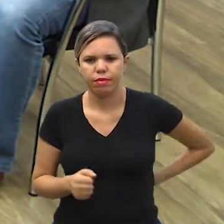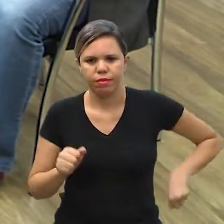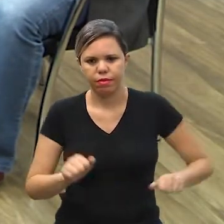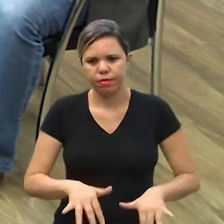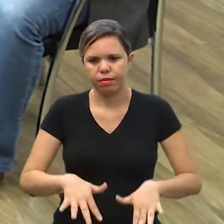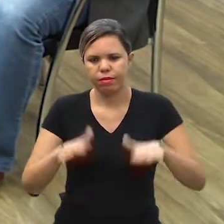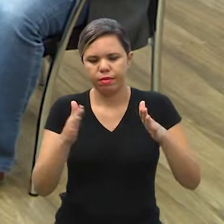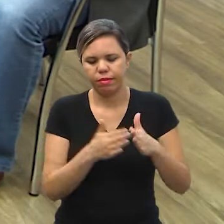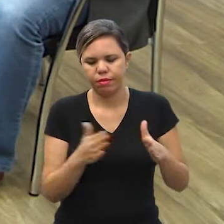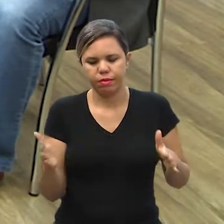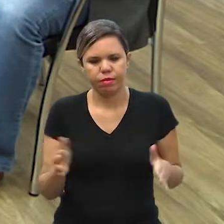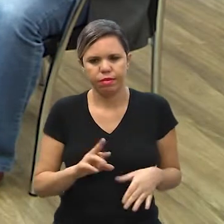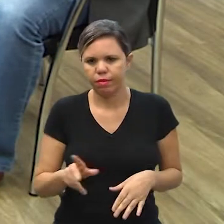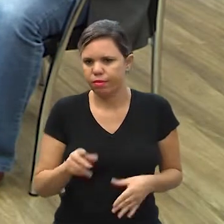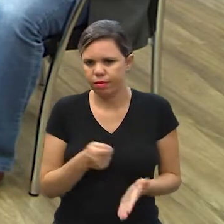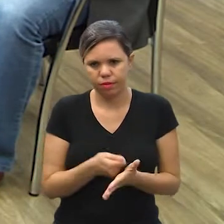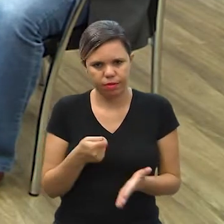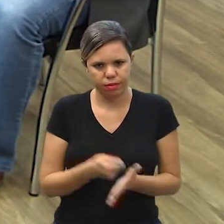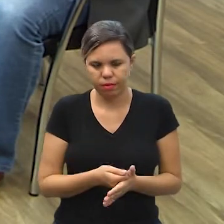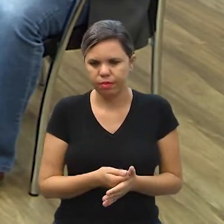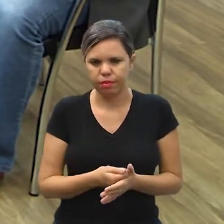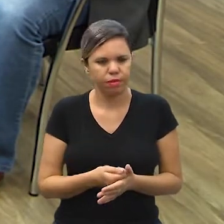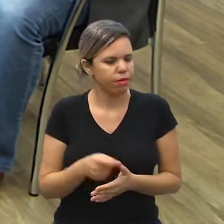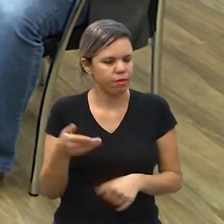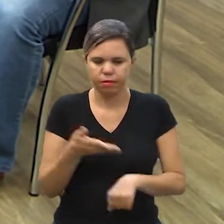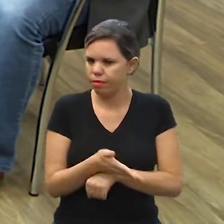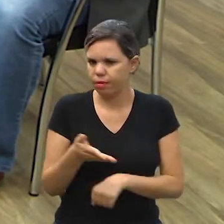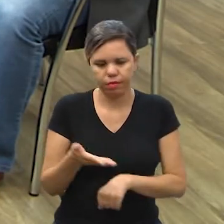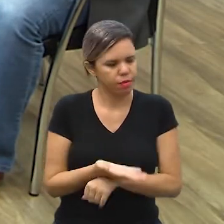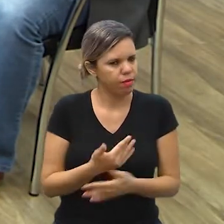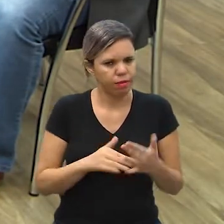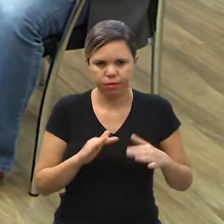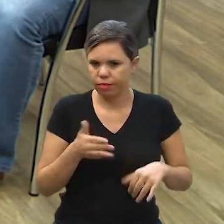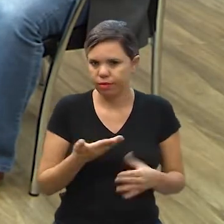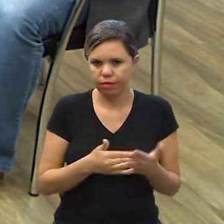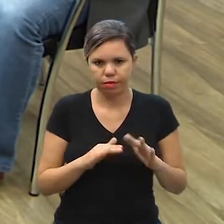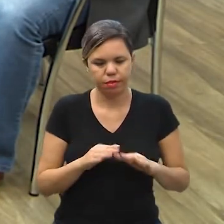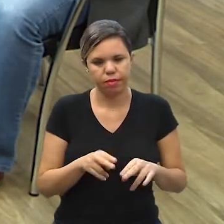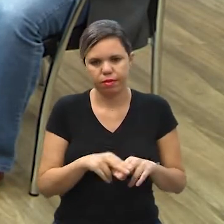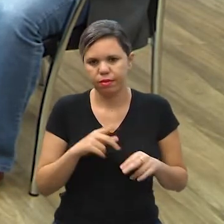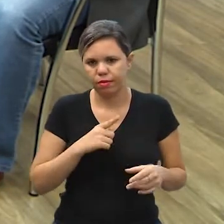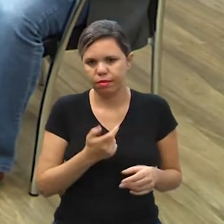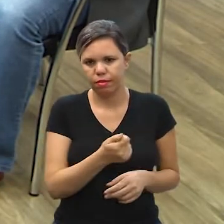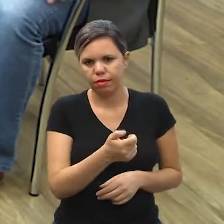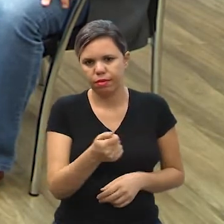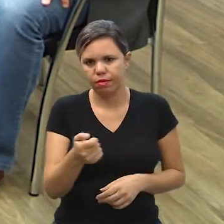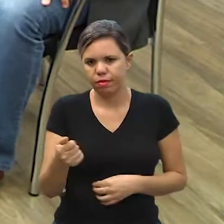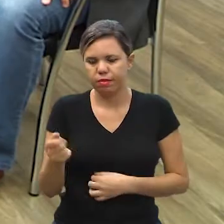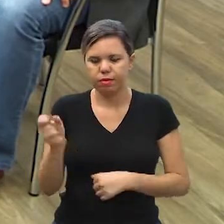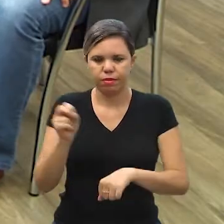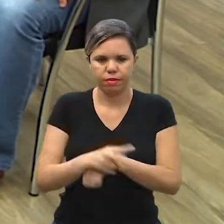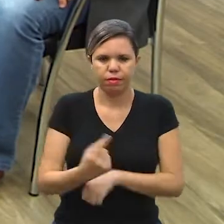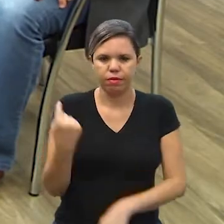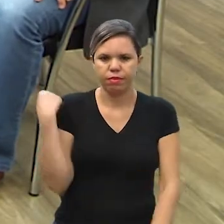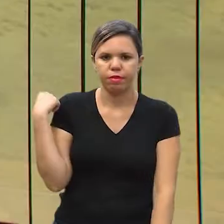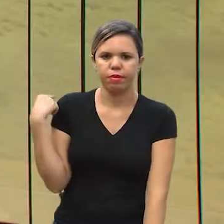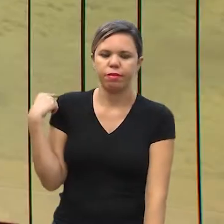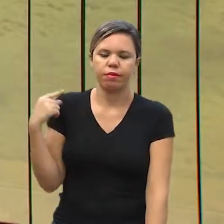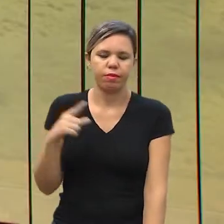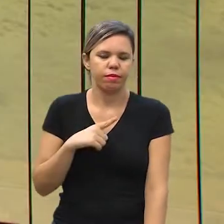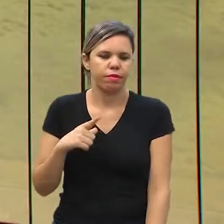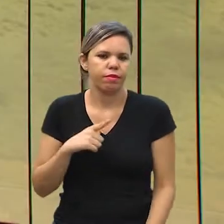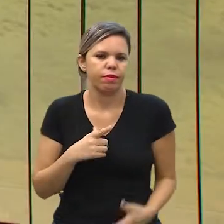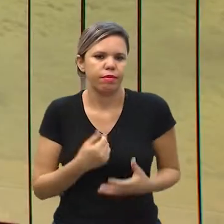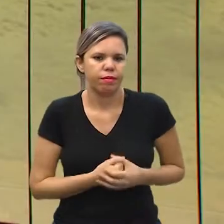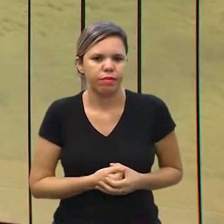educação infantil o período não era obrigatório acabei não não indo para até porque tenha poucas poucas vagas eu